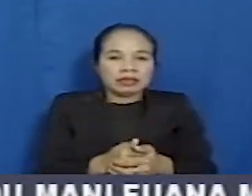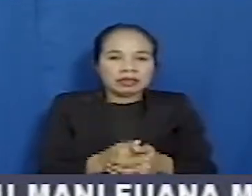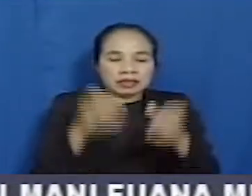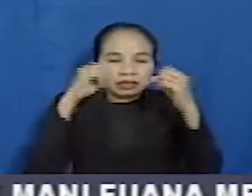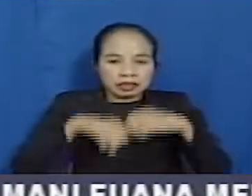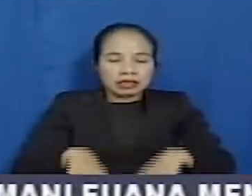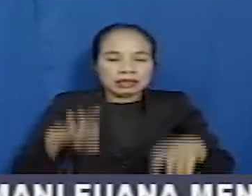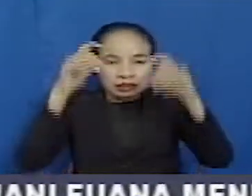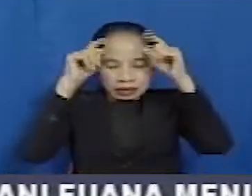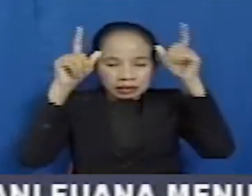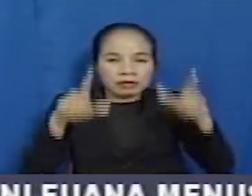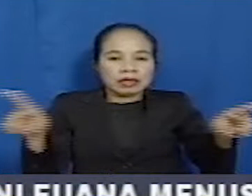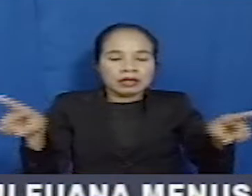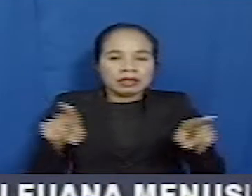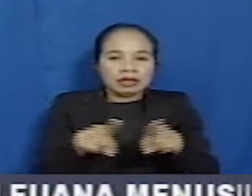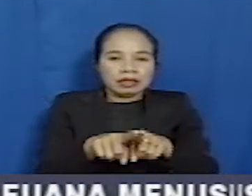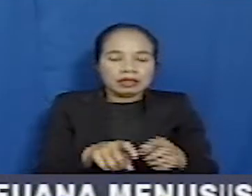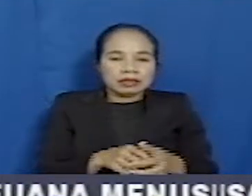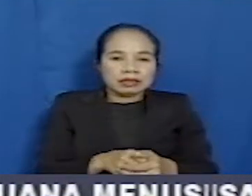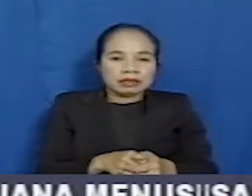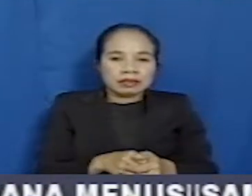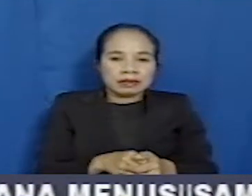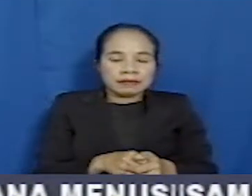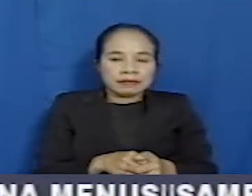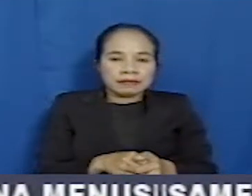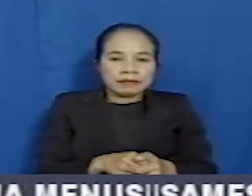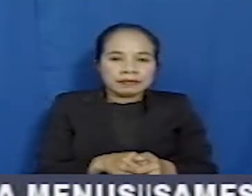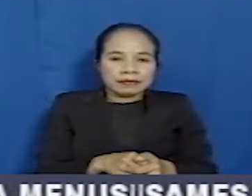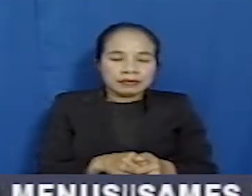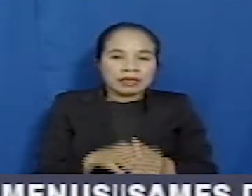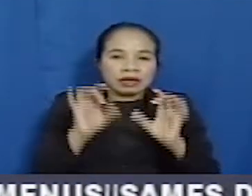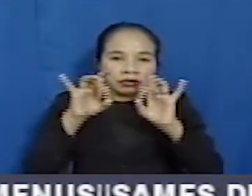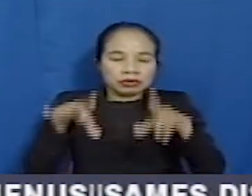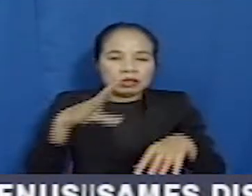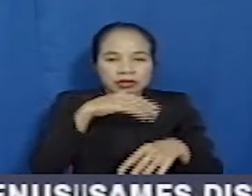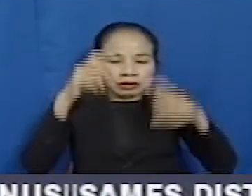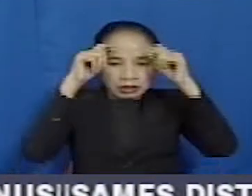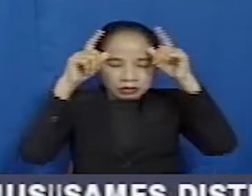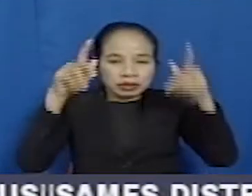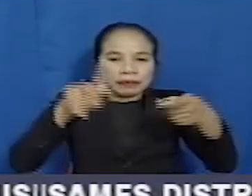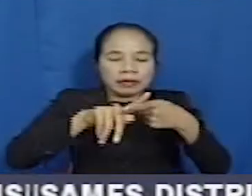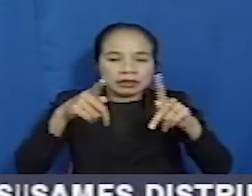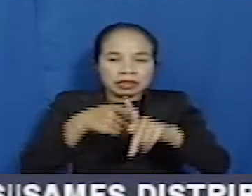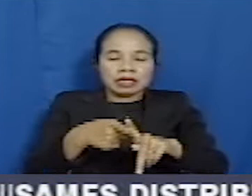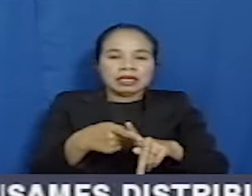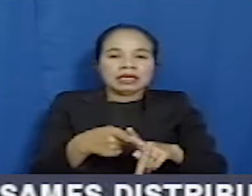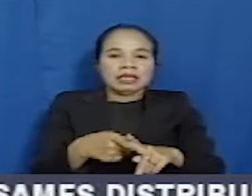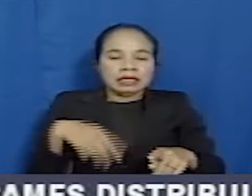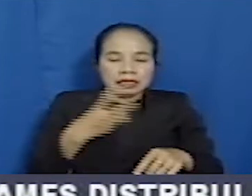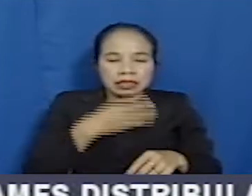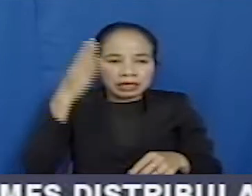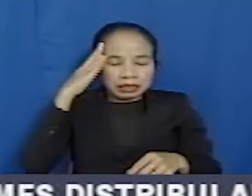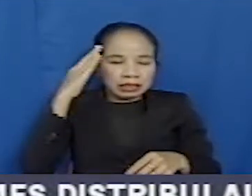Timor. Anisam belun no besinu Australia ho Timor Leste iha parcera forte. No ita reconhece que